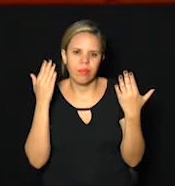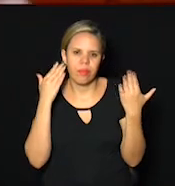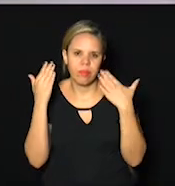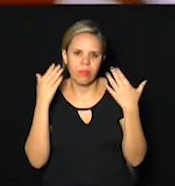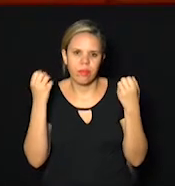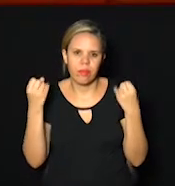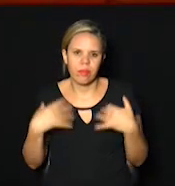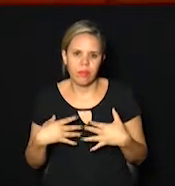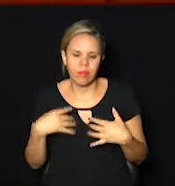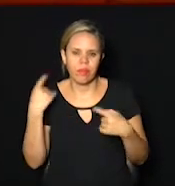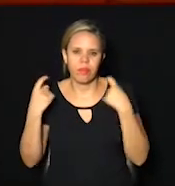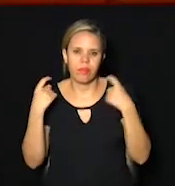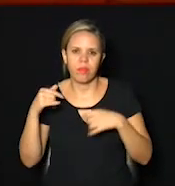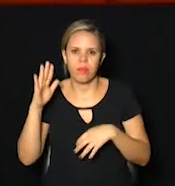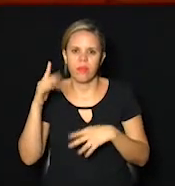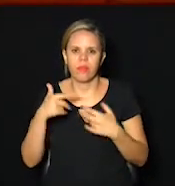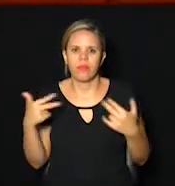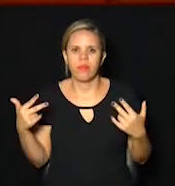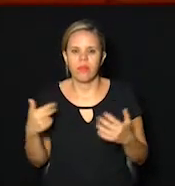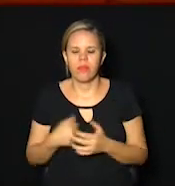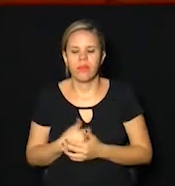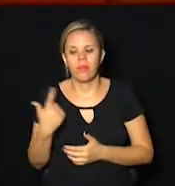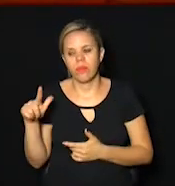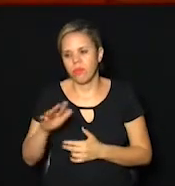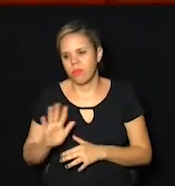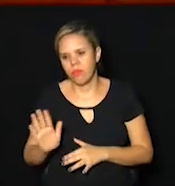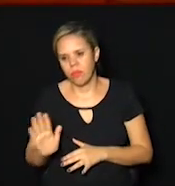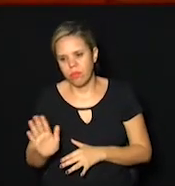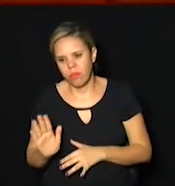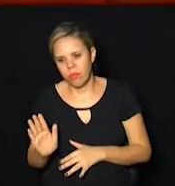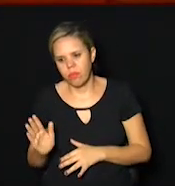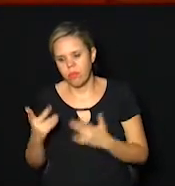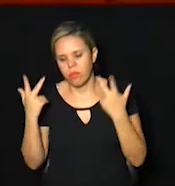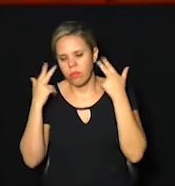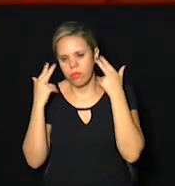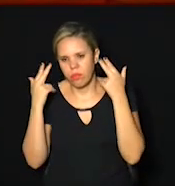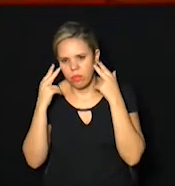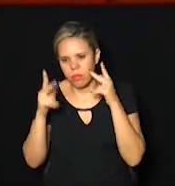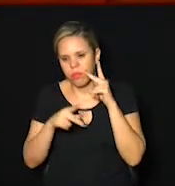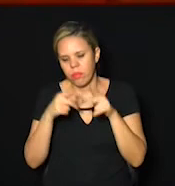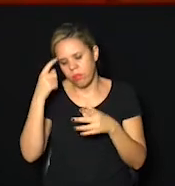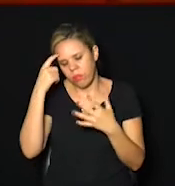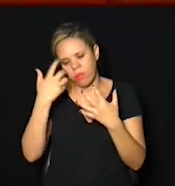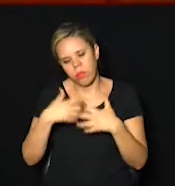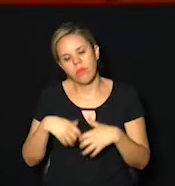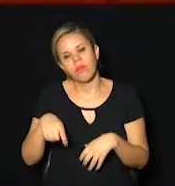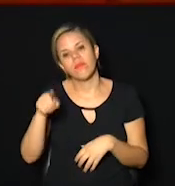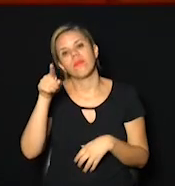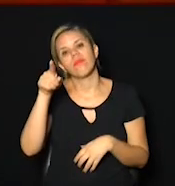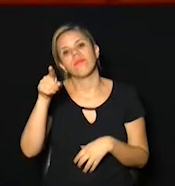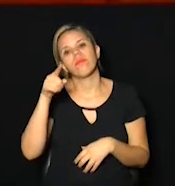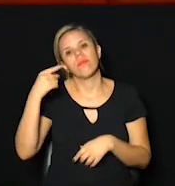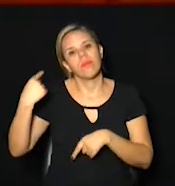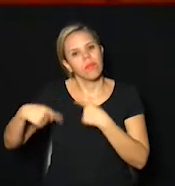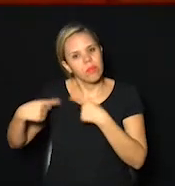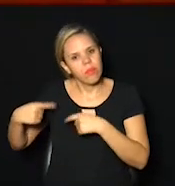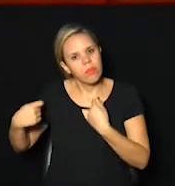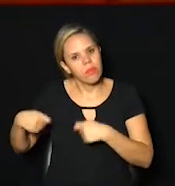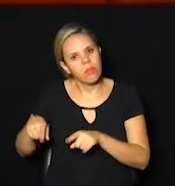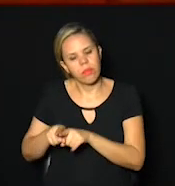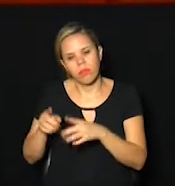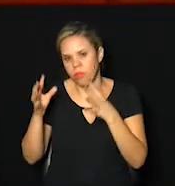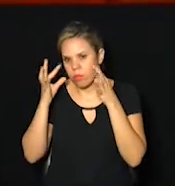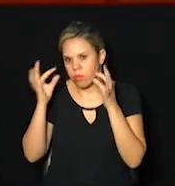dia estão preocupados mais com uma coisa e não com outra, né? Isso é natural que as pessoas pensem. E você, como político, precisa também prestar atenção